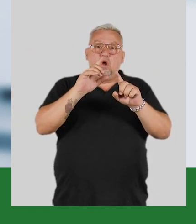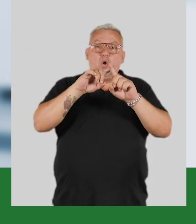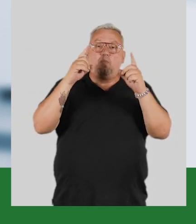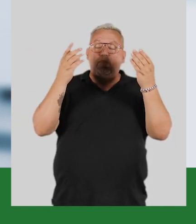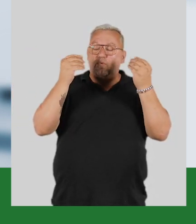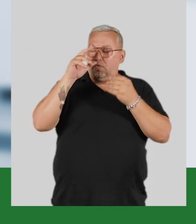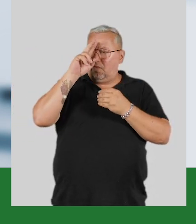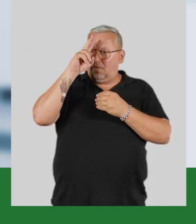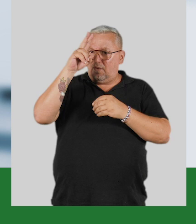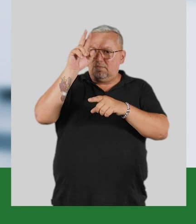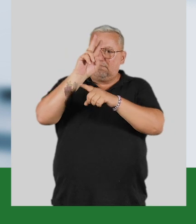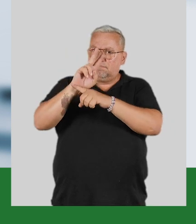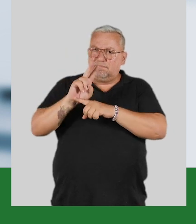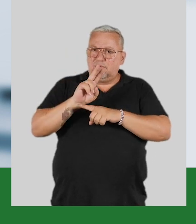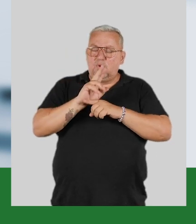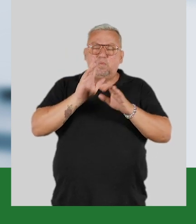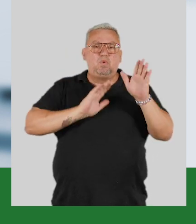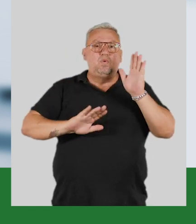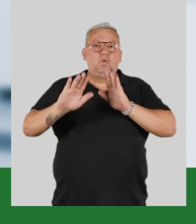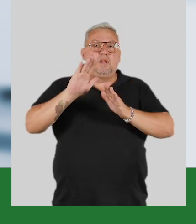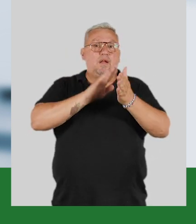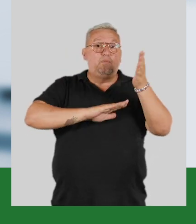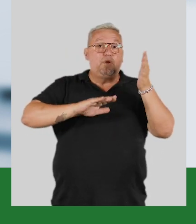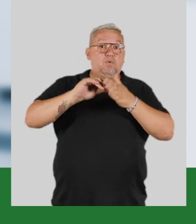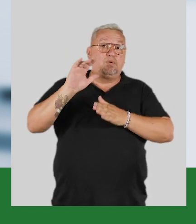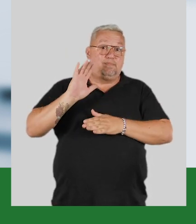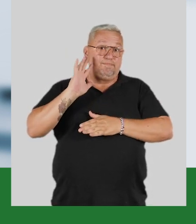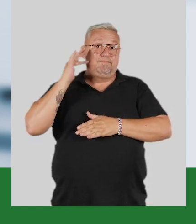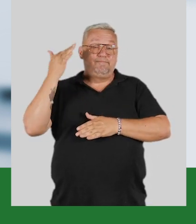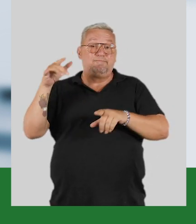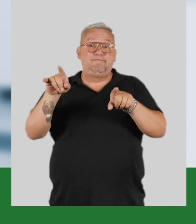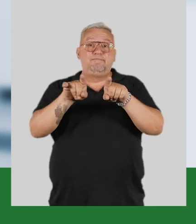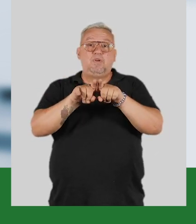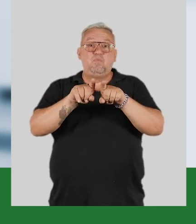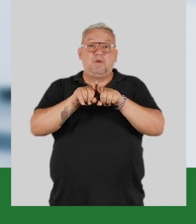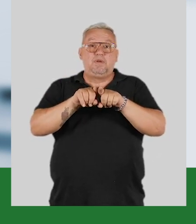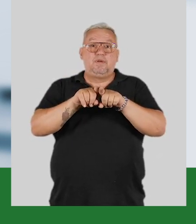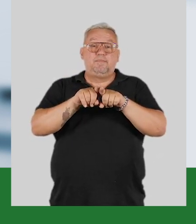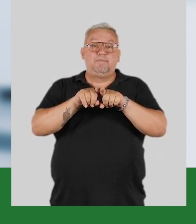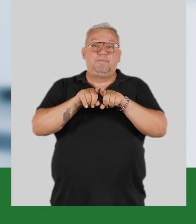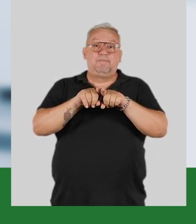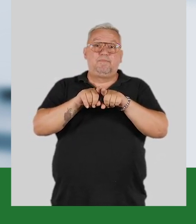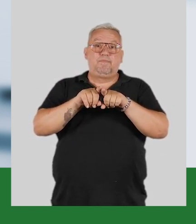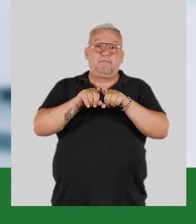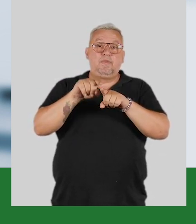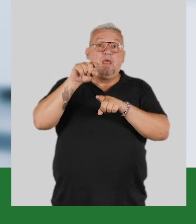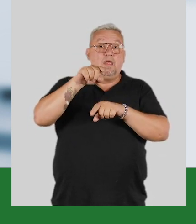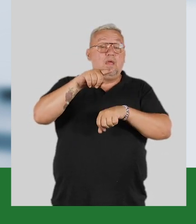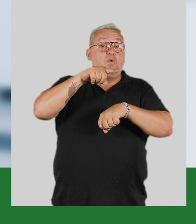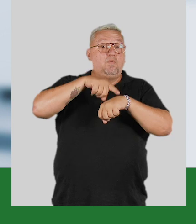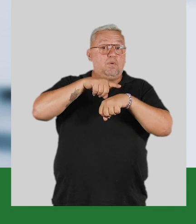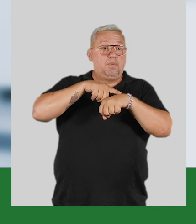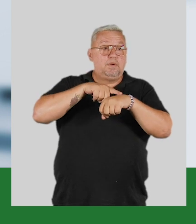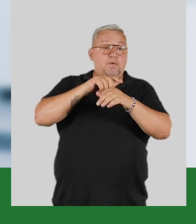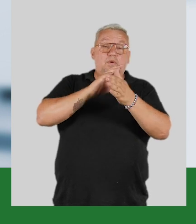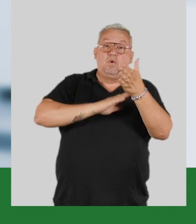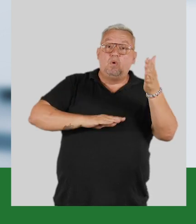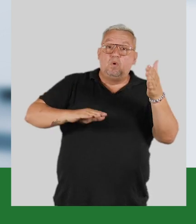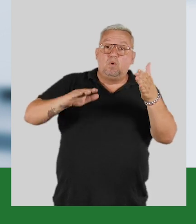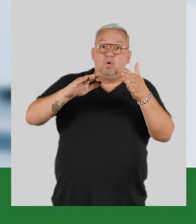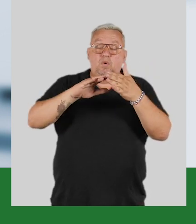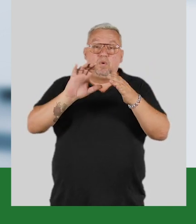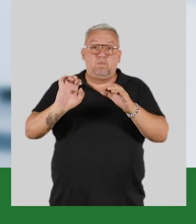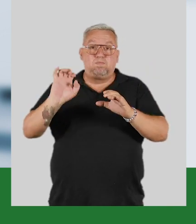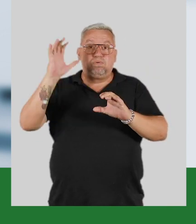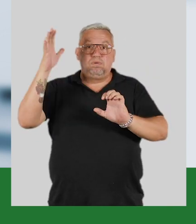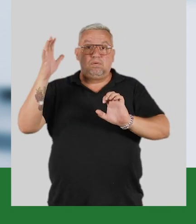criteriosa. Precisamos olhar com muito cuidado para todos os eventos adversos e Neste momento, todos os